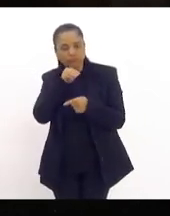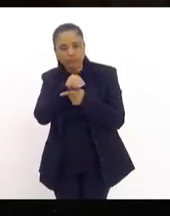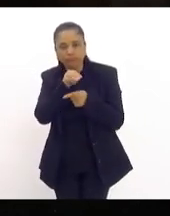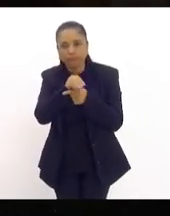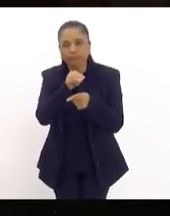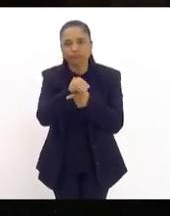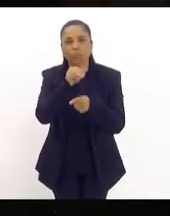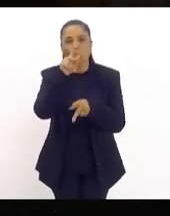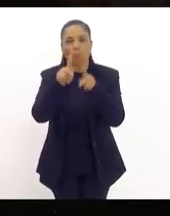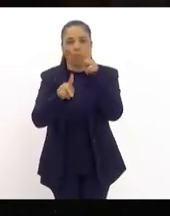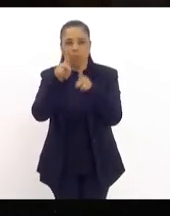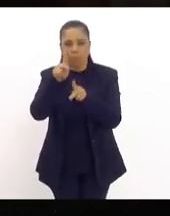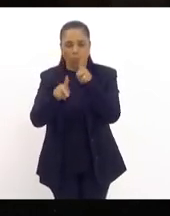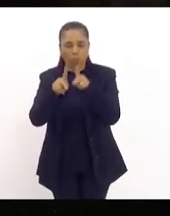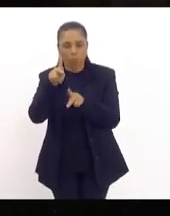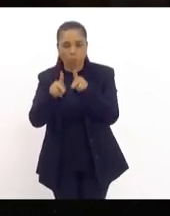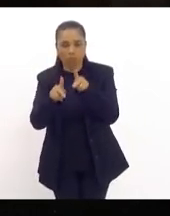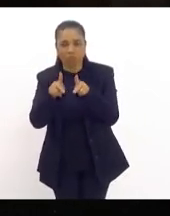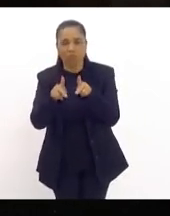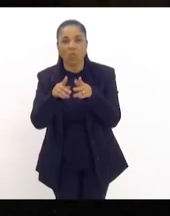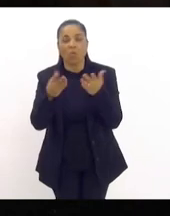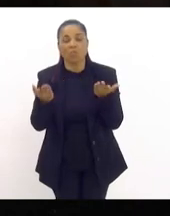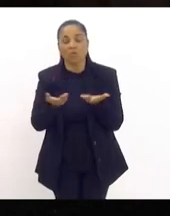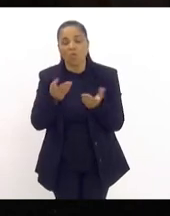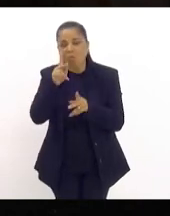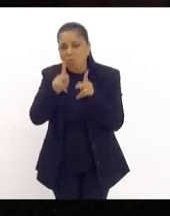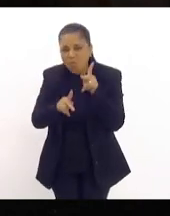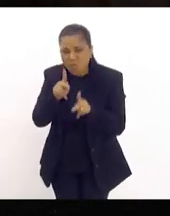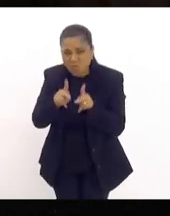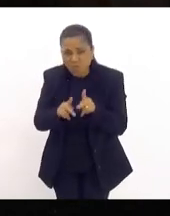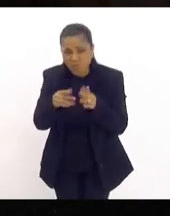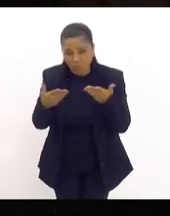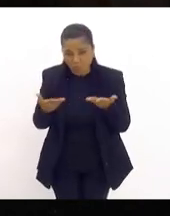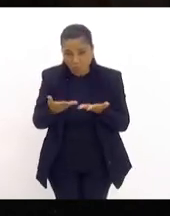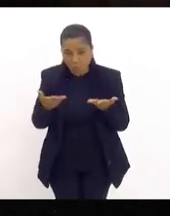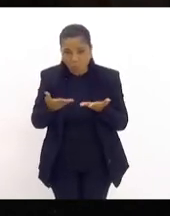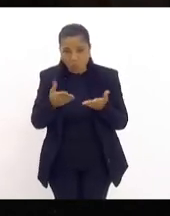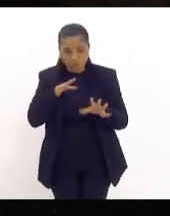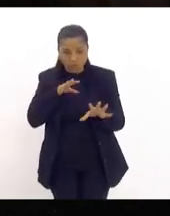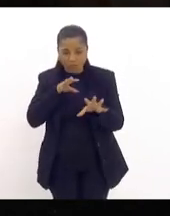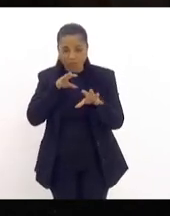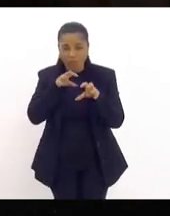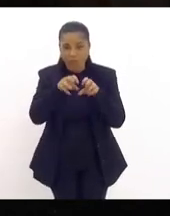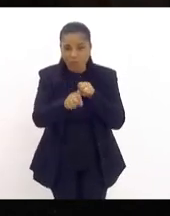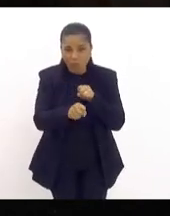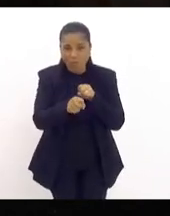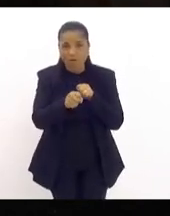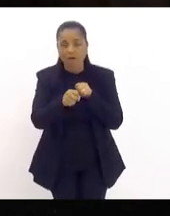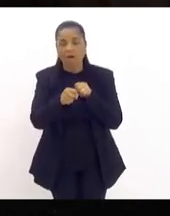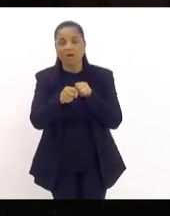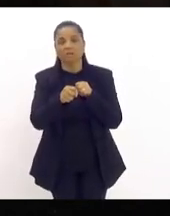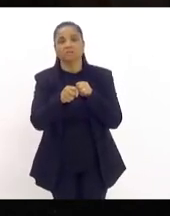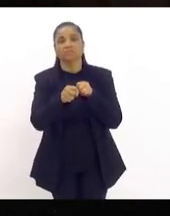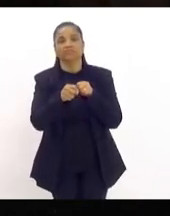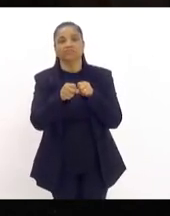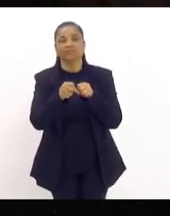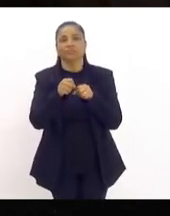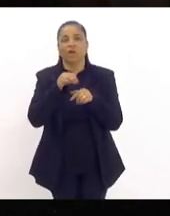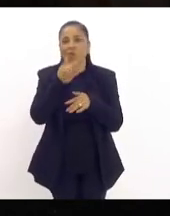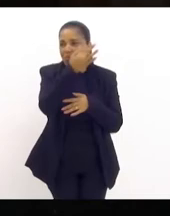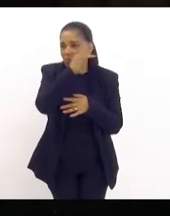porque, infelizmente, nem todos os médicos que se formam nas universidades públicas do Brasil inteiro